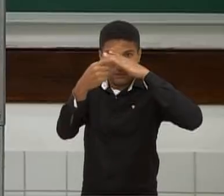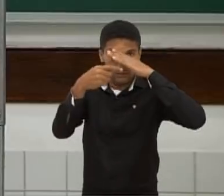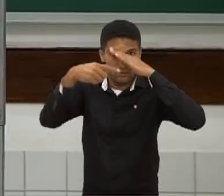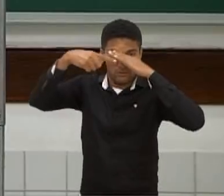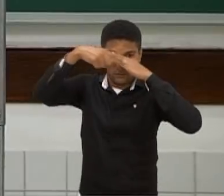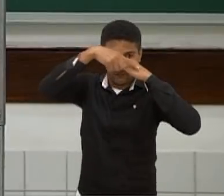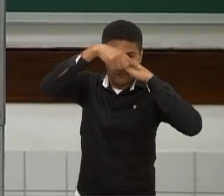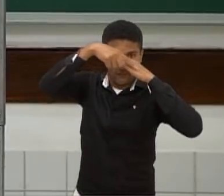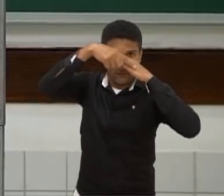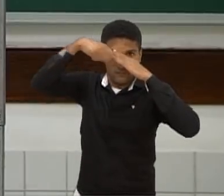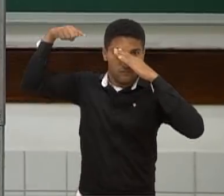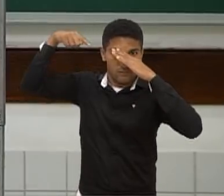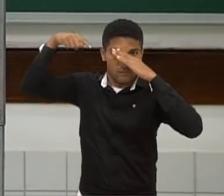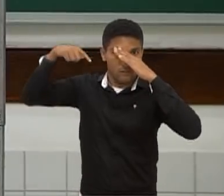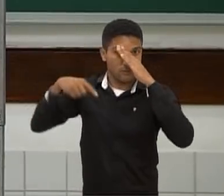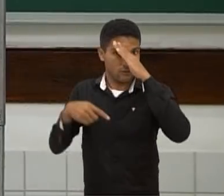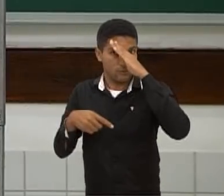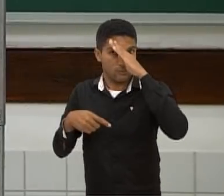pode ser